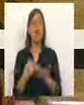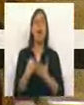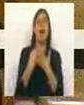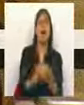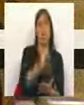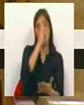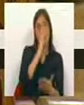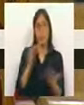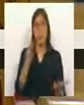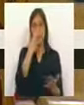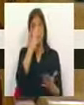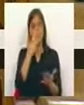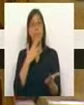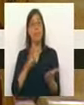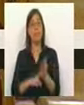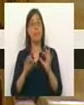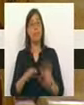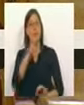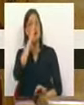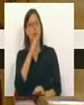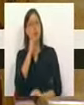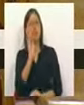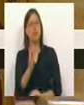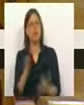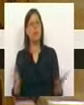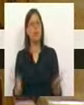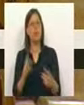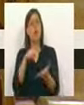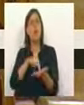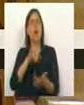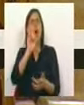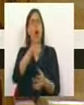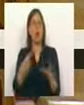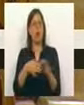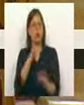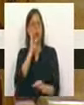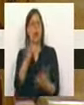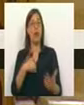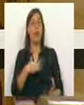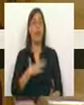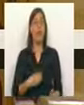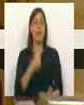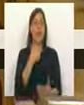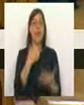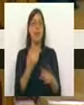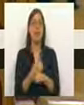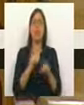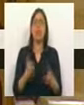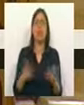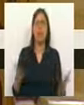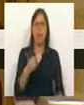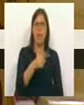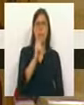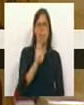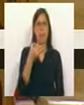o governo. E é verdade que o ministro já disse qual era a sua posição sobre isto. Eu gostava de perceber porque que